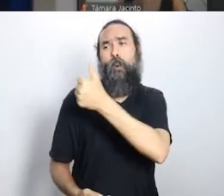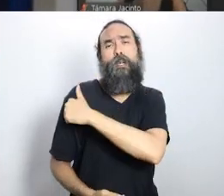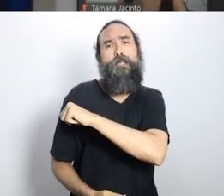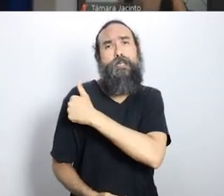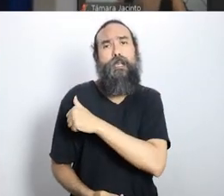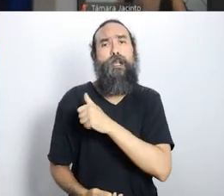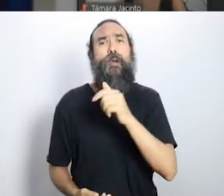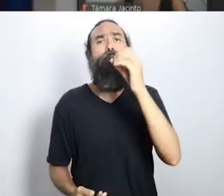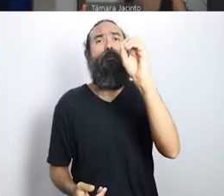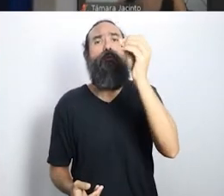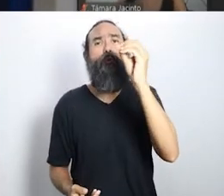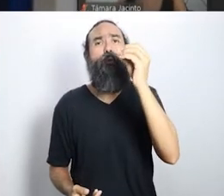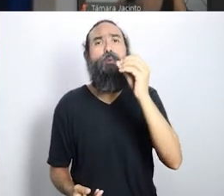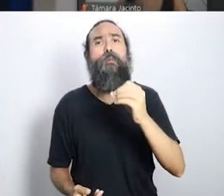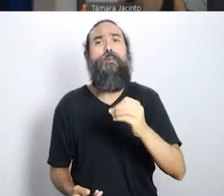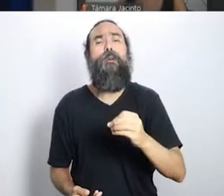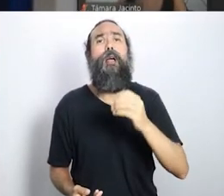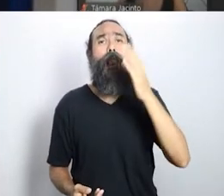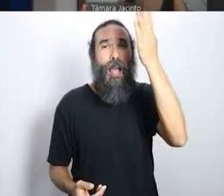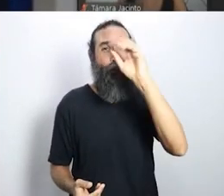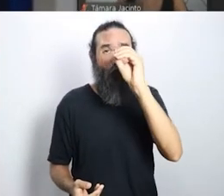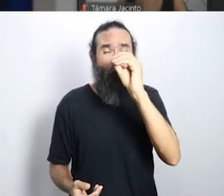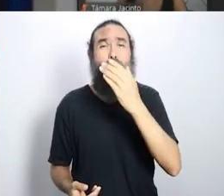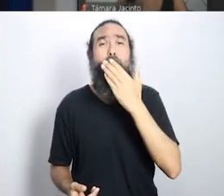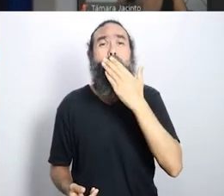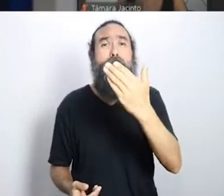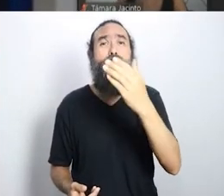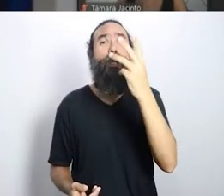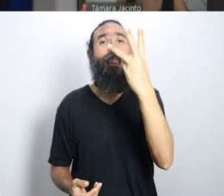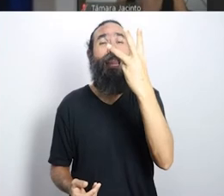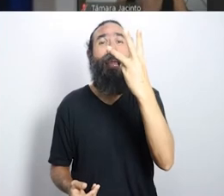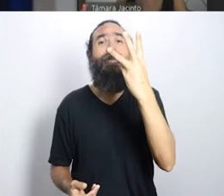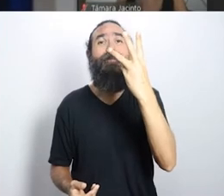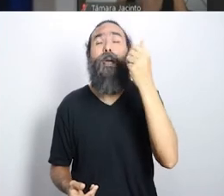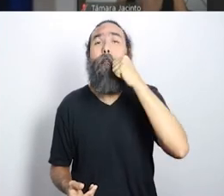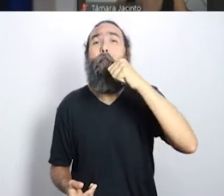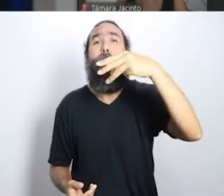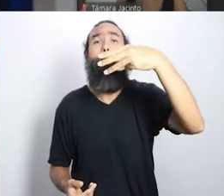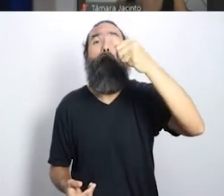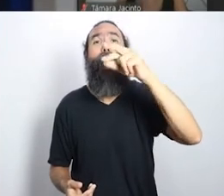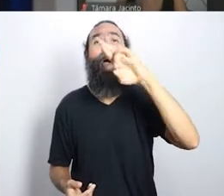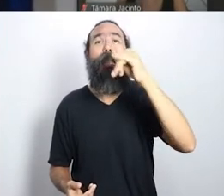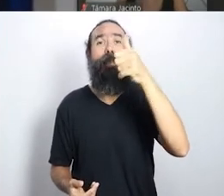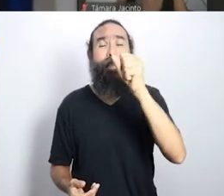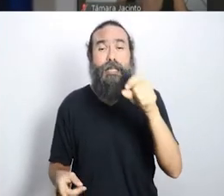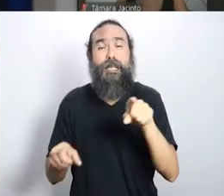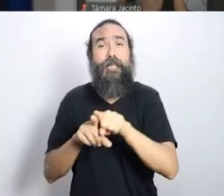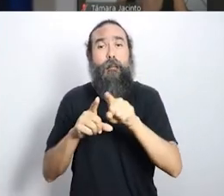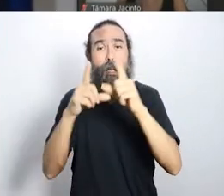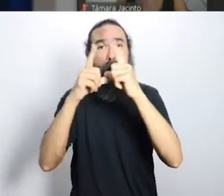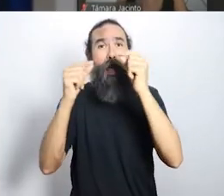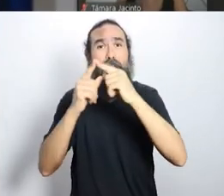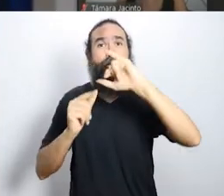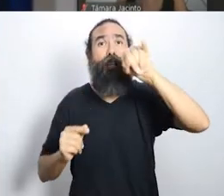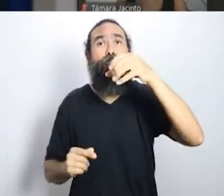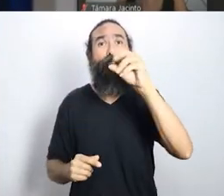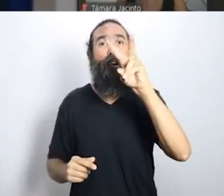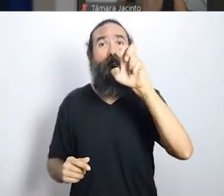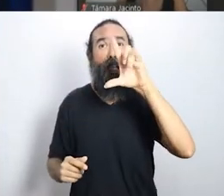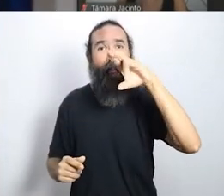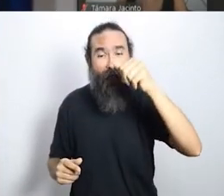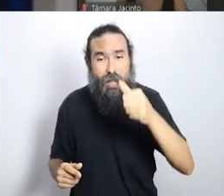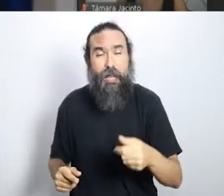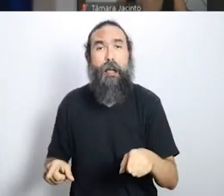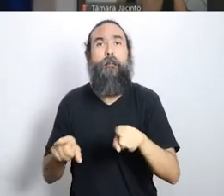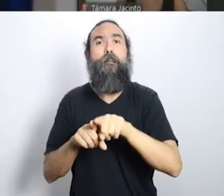As Três Marias, um beijo grande. As Jovelinas, um beijo grande. Passarinho do Cerrado, um beijo grande. Bruna,